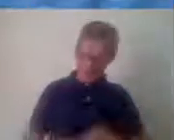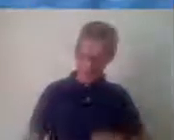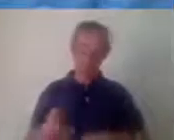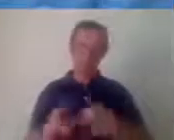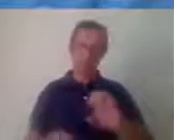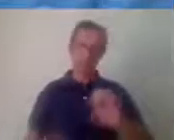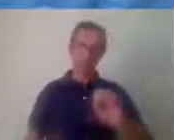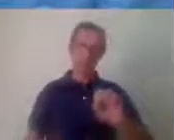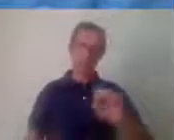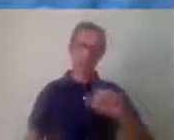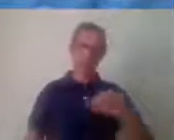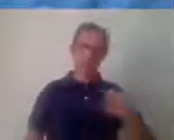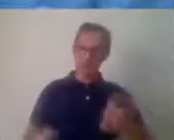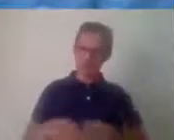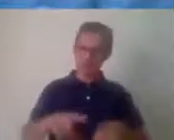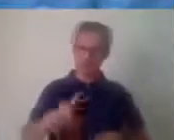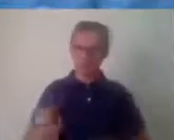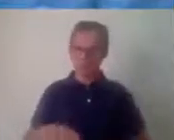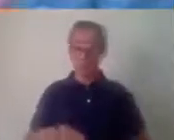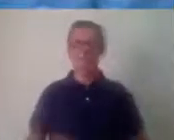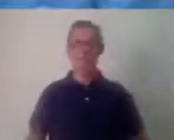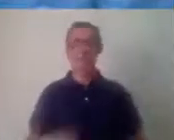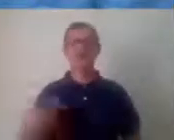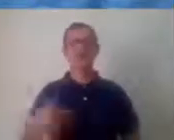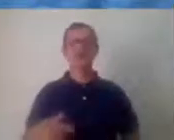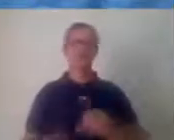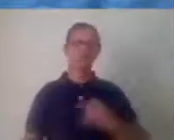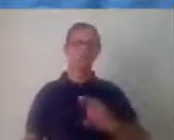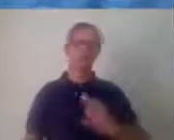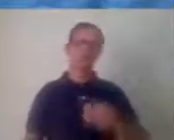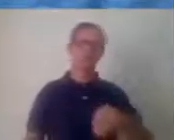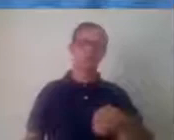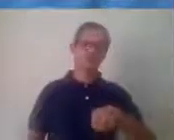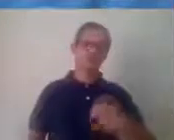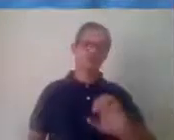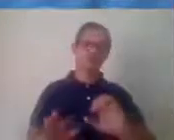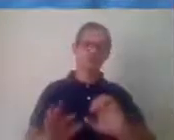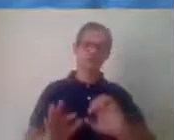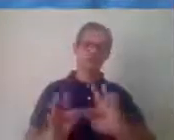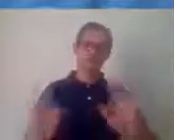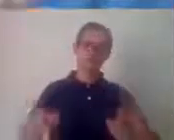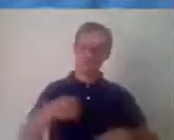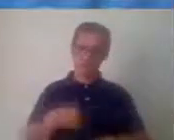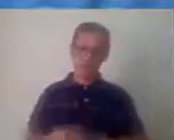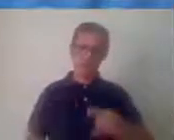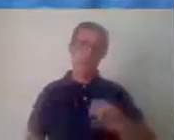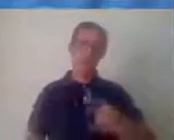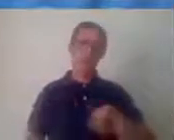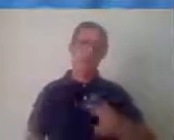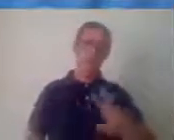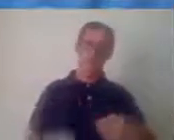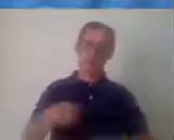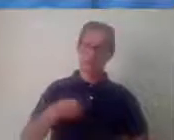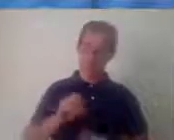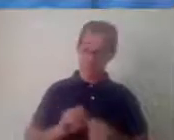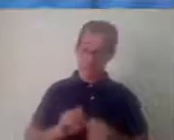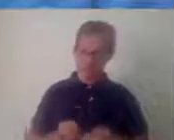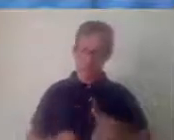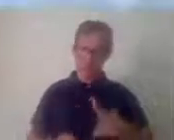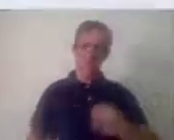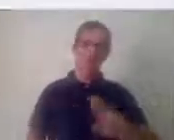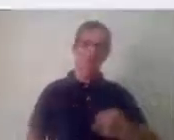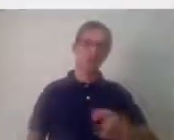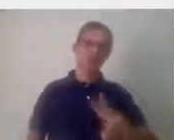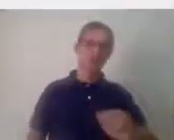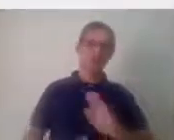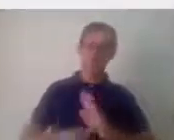gente precisa das derivadas de segunda ordem da minha função. O que eu vou fazer? Eu vou derivar aquilo que eu já derivei. Acompanhe no quadro